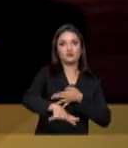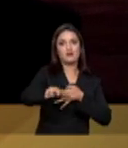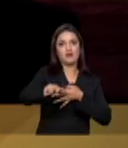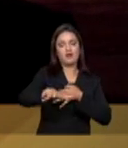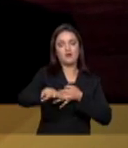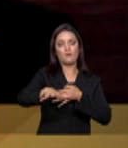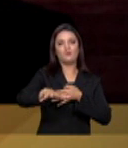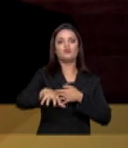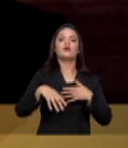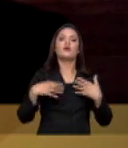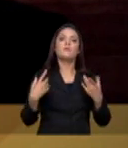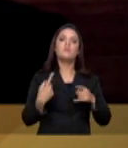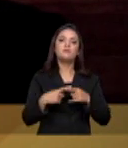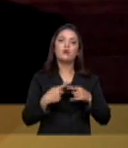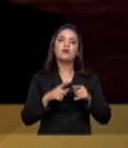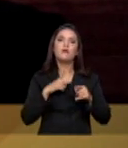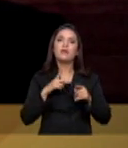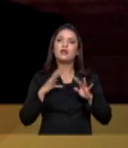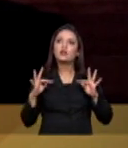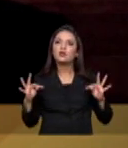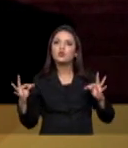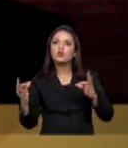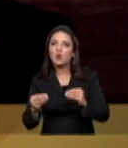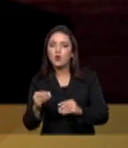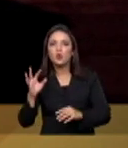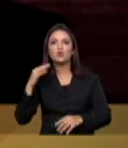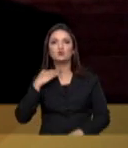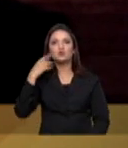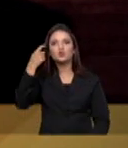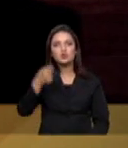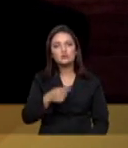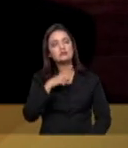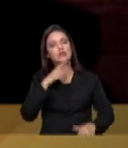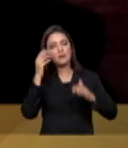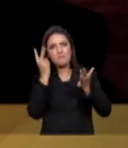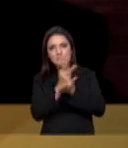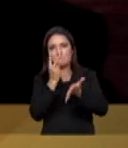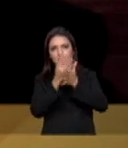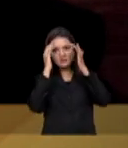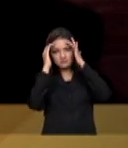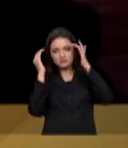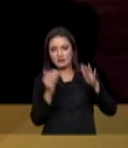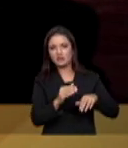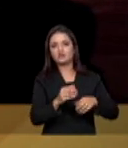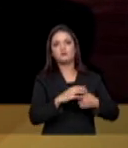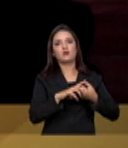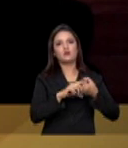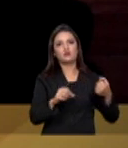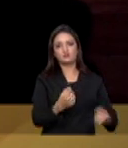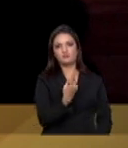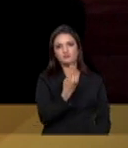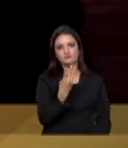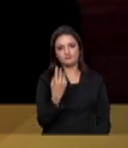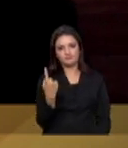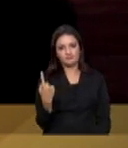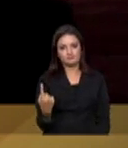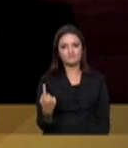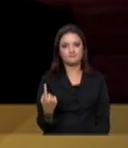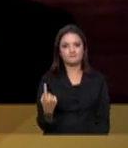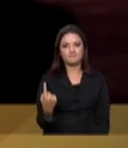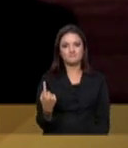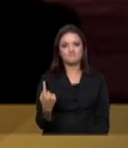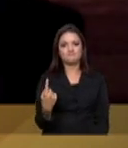compreender o estatuto jurídico condicional da Posse indígena dedutível do artigo